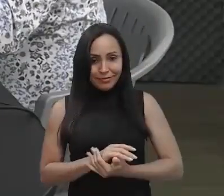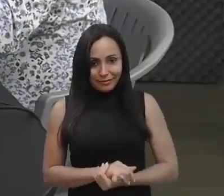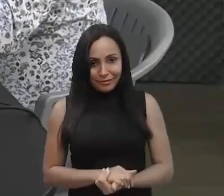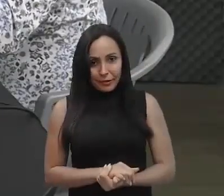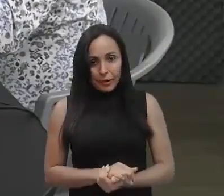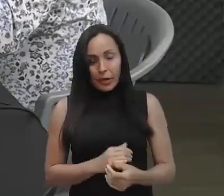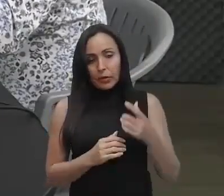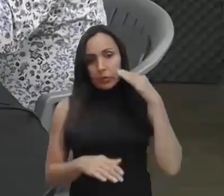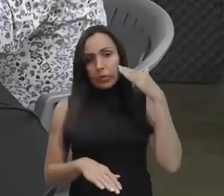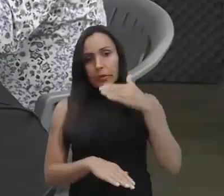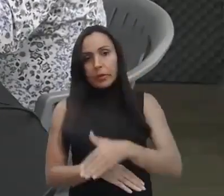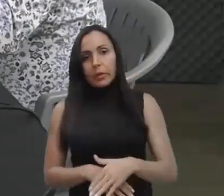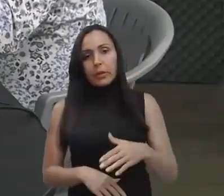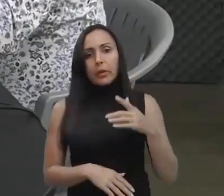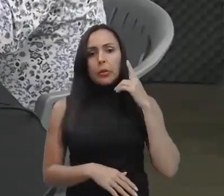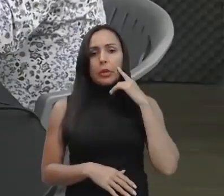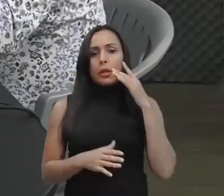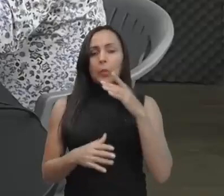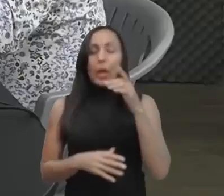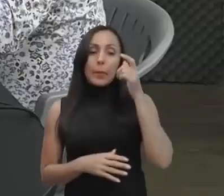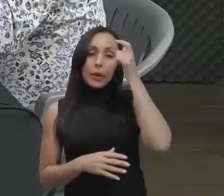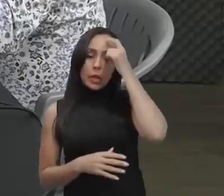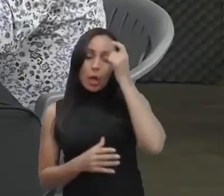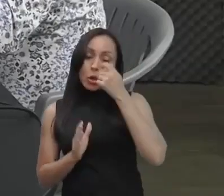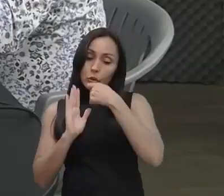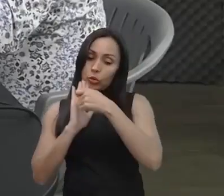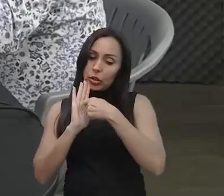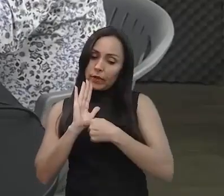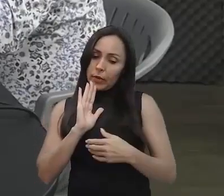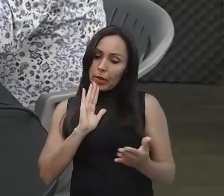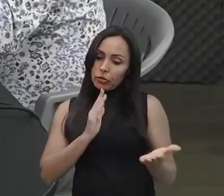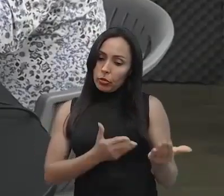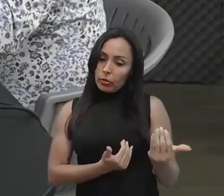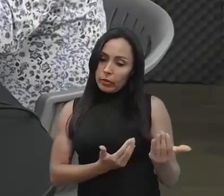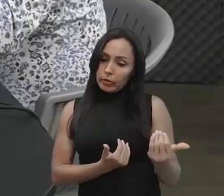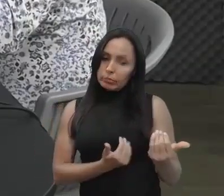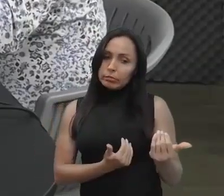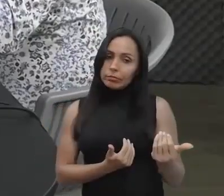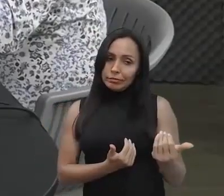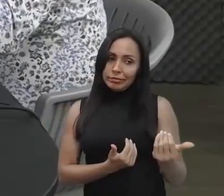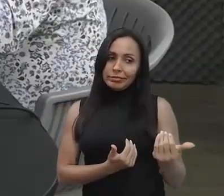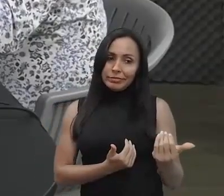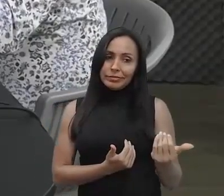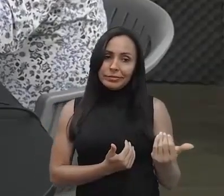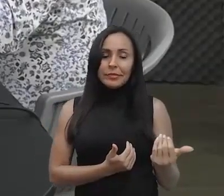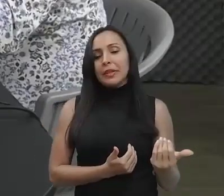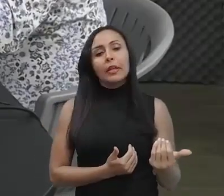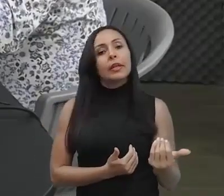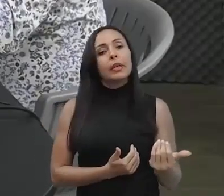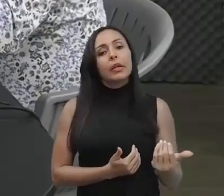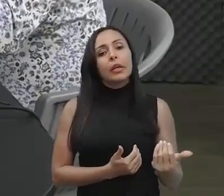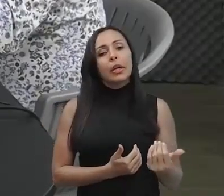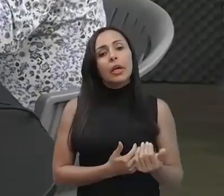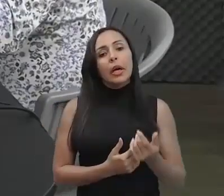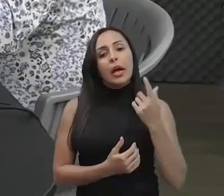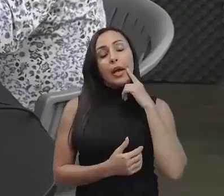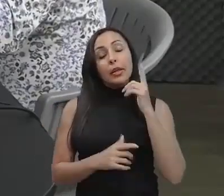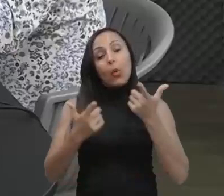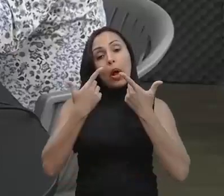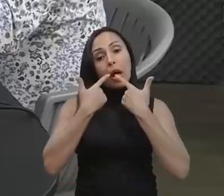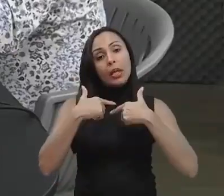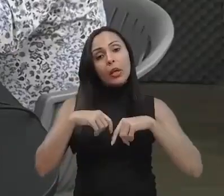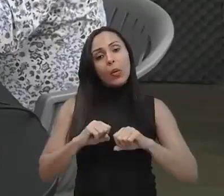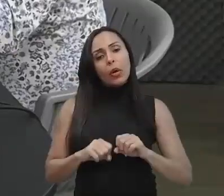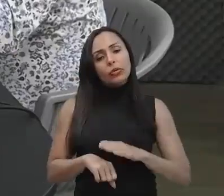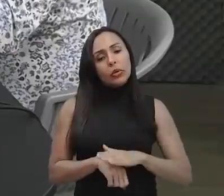eu botei aquela coisa na minha cabeça eu tô escrevendo para adolescente nem sempre sabe e assim a linguagem mais jovem que a